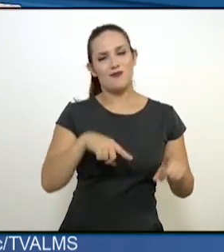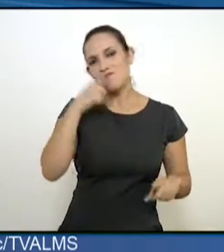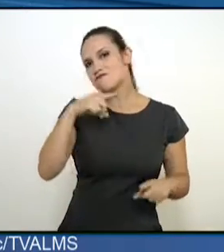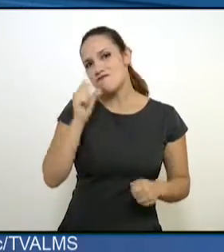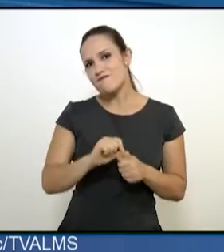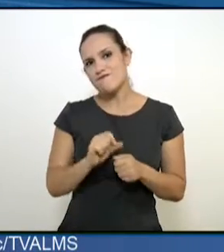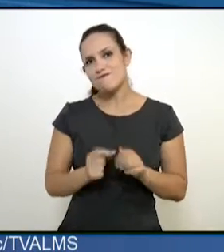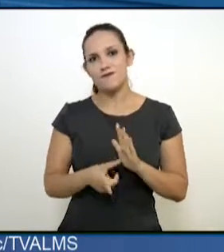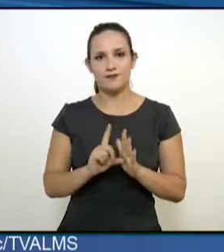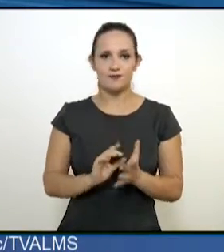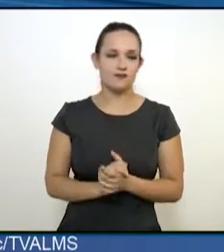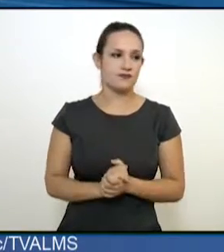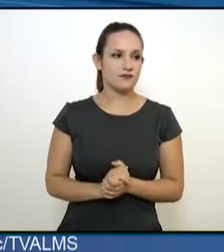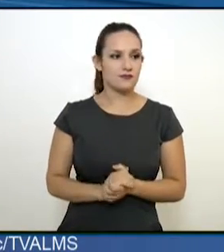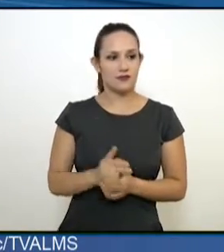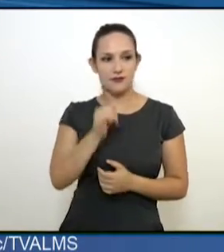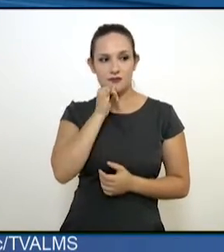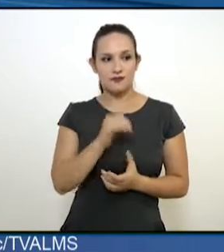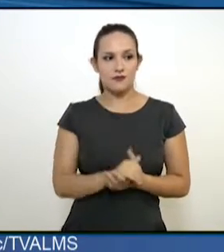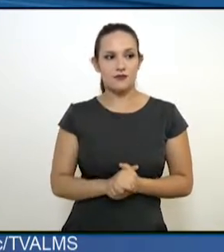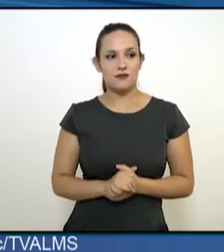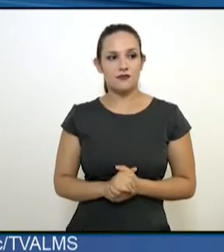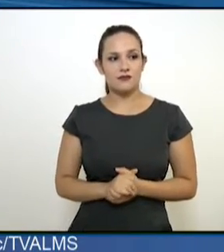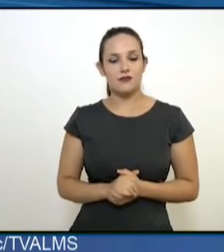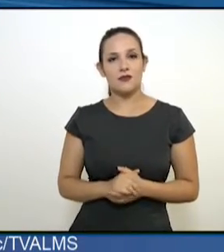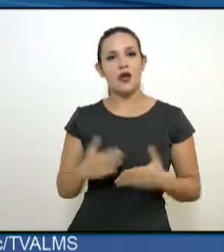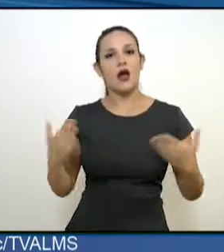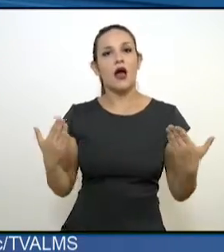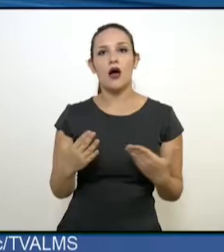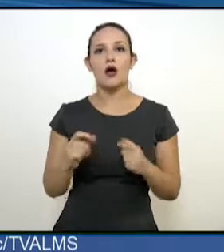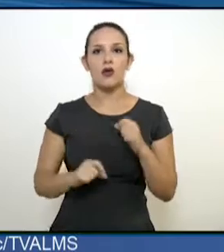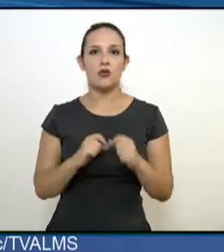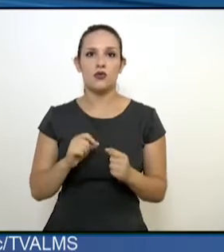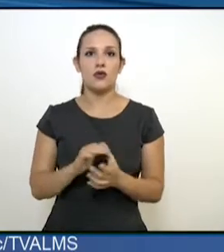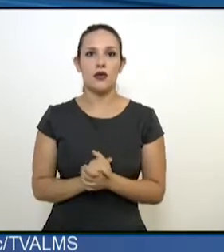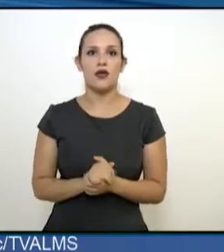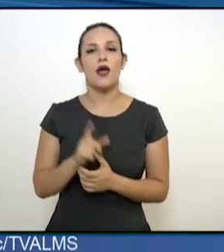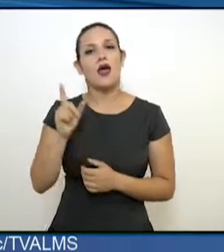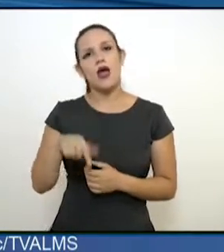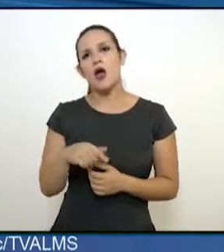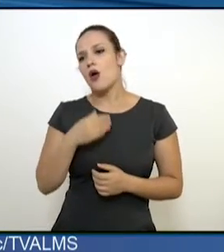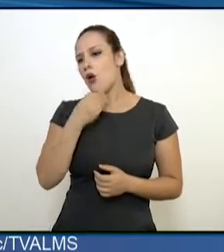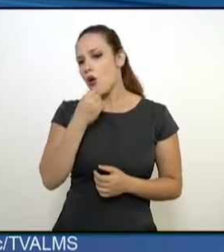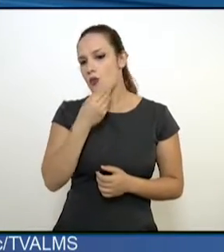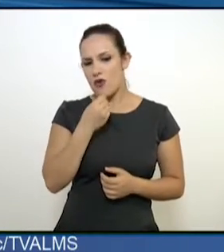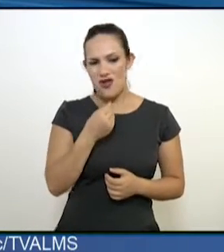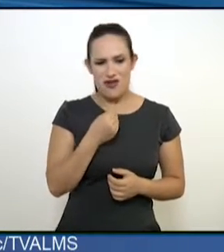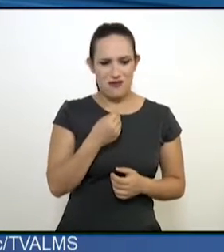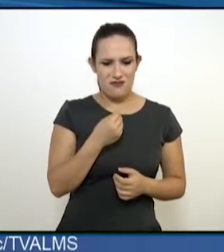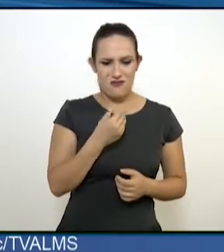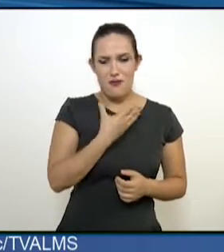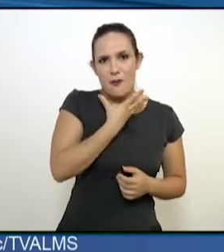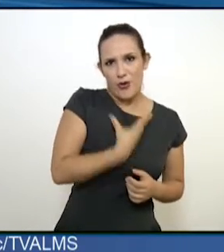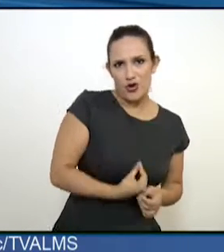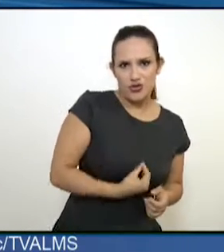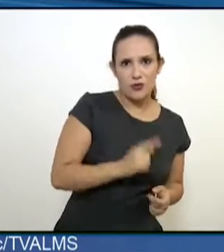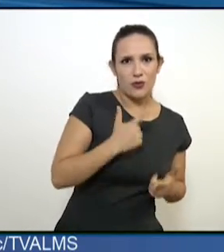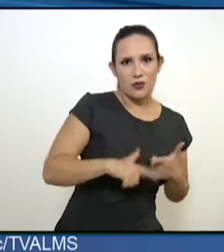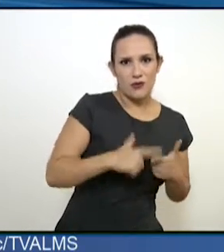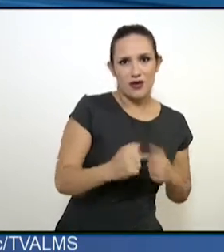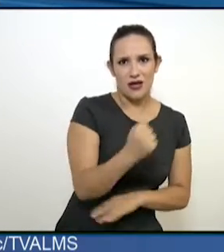Veja só, o bode ficou bonito, passou a ser uma cabra, ou um coelhinho, ou alguma coisa nesse sentido. Por